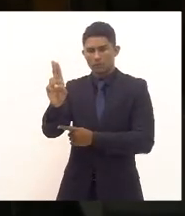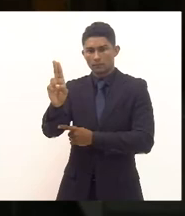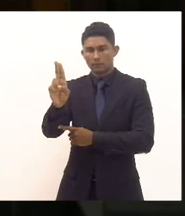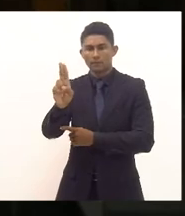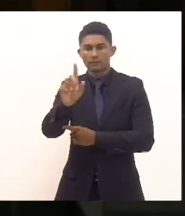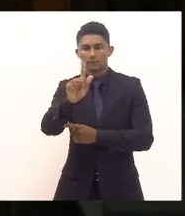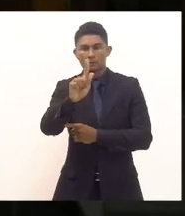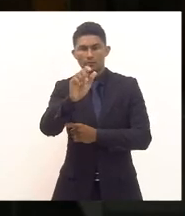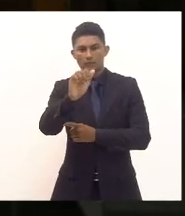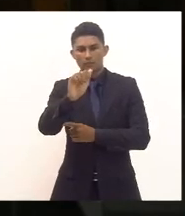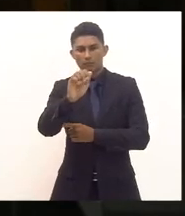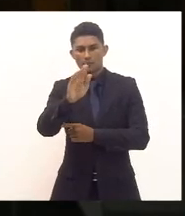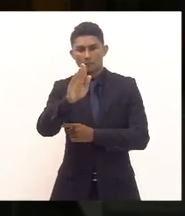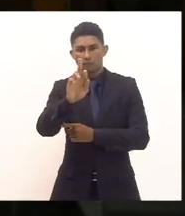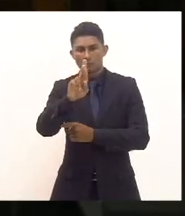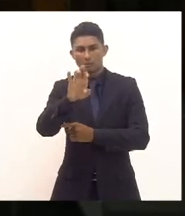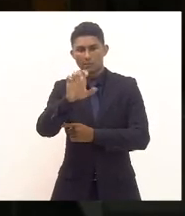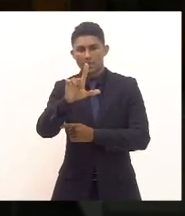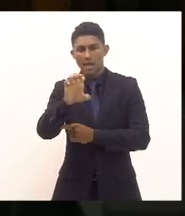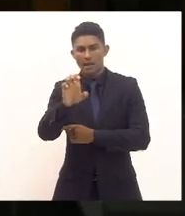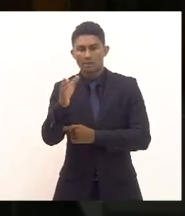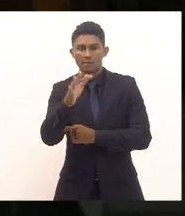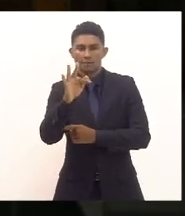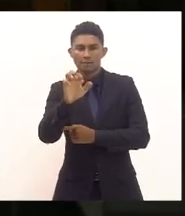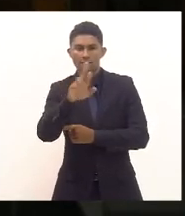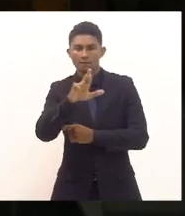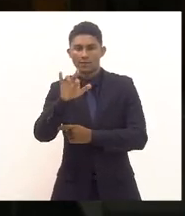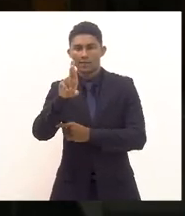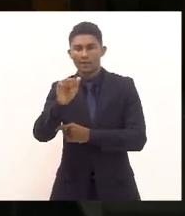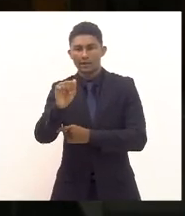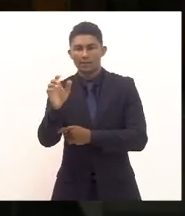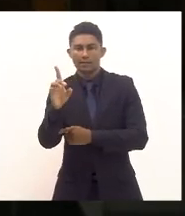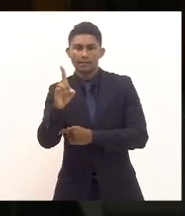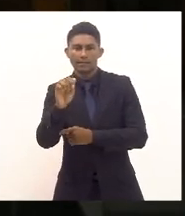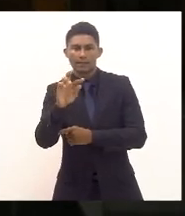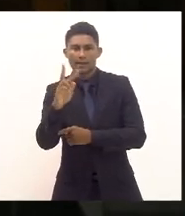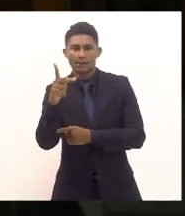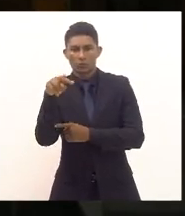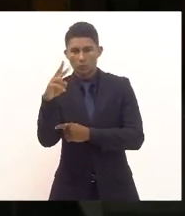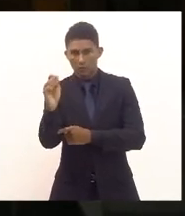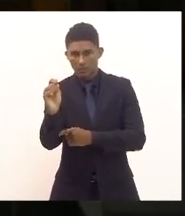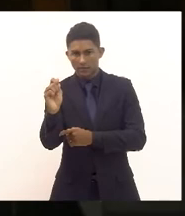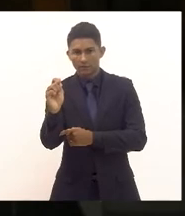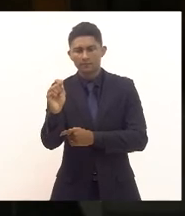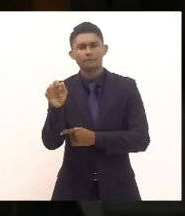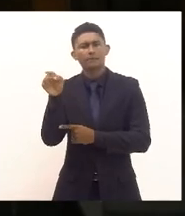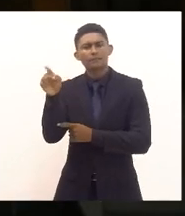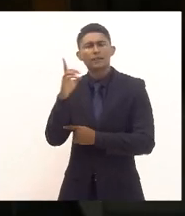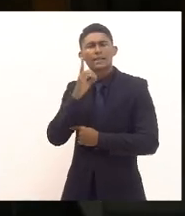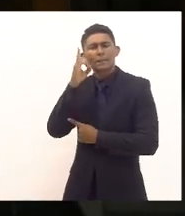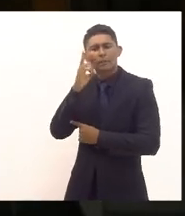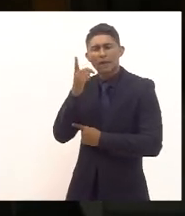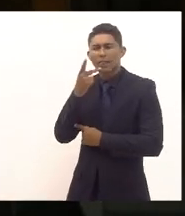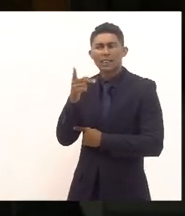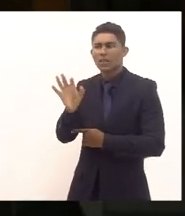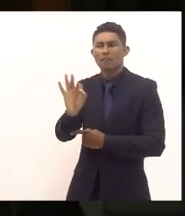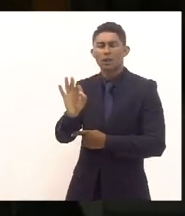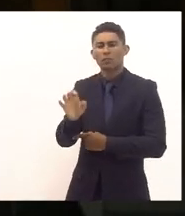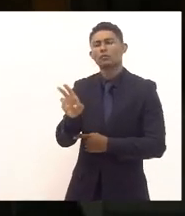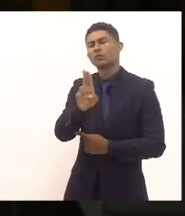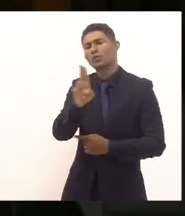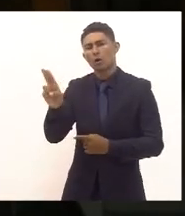Gabrielle Ferreira da Cunha Esse é o nome que o deputado que acabou de me aperceber aqui no plenário esqueceu de falar